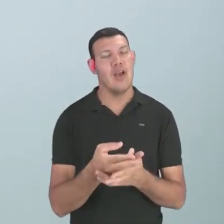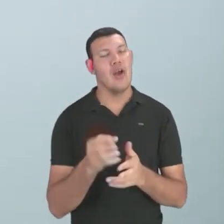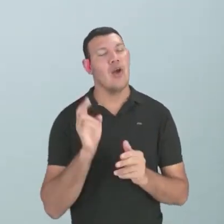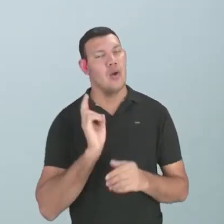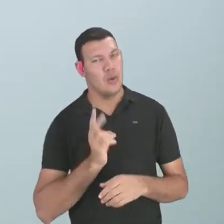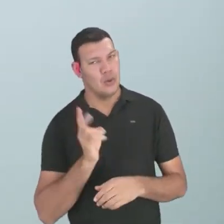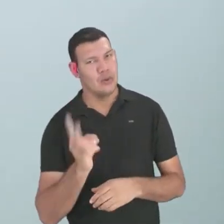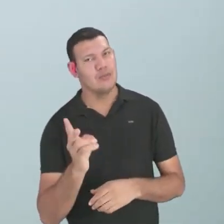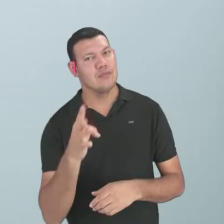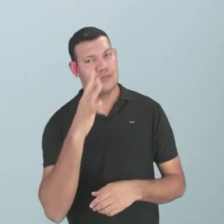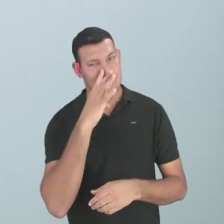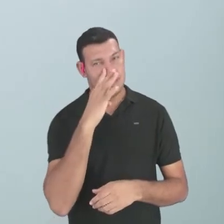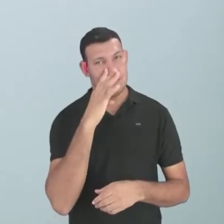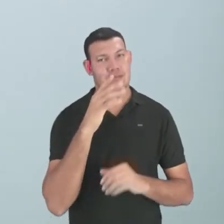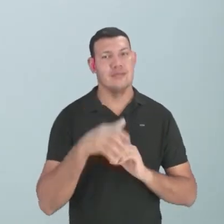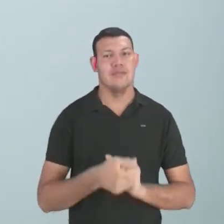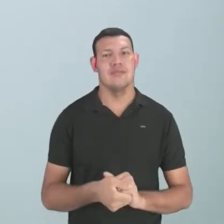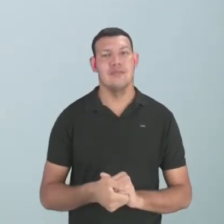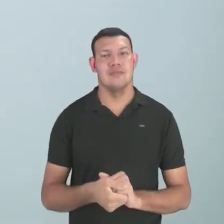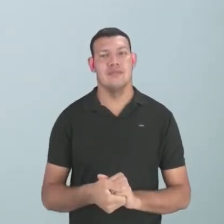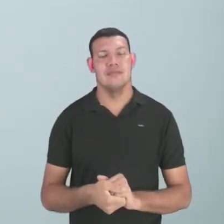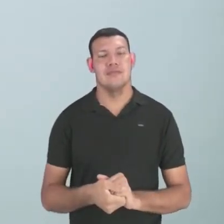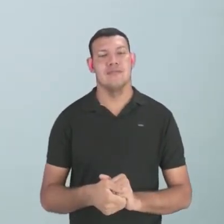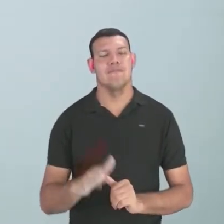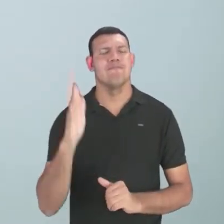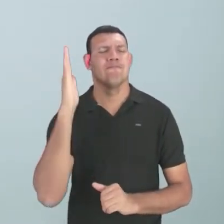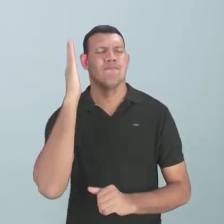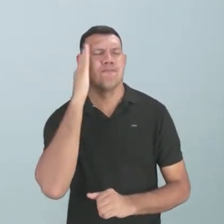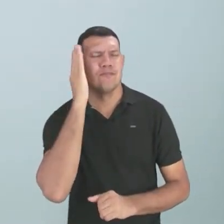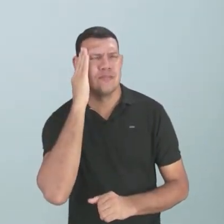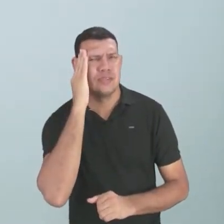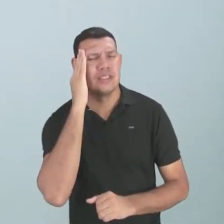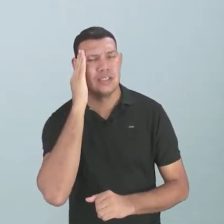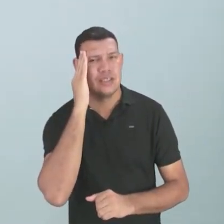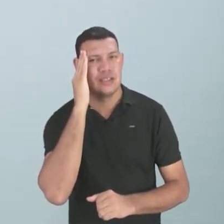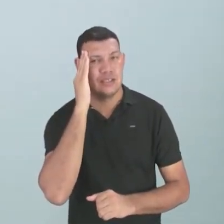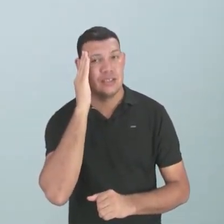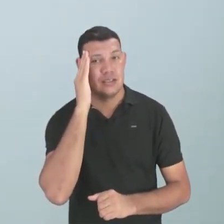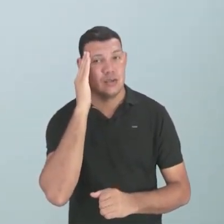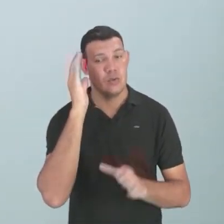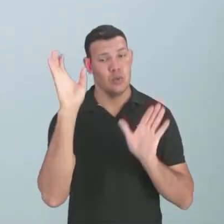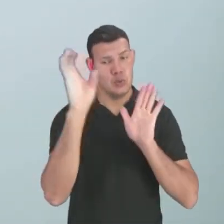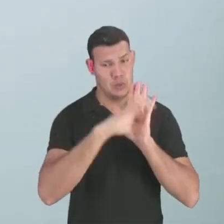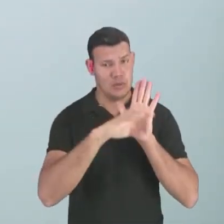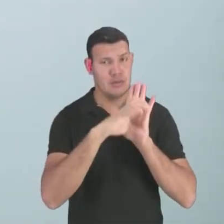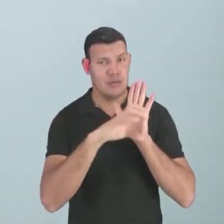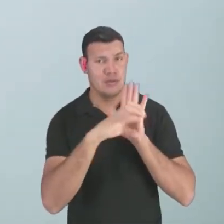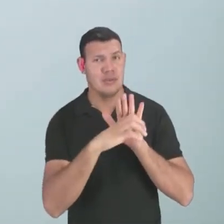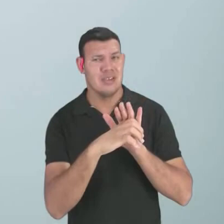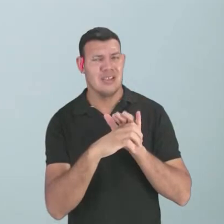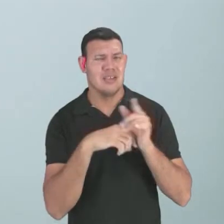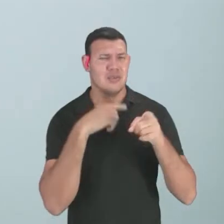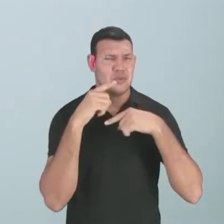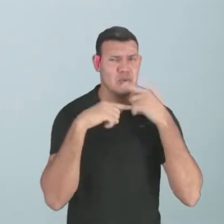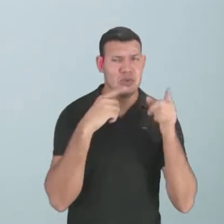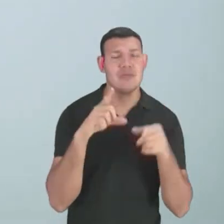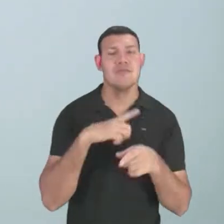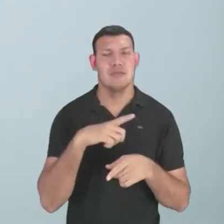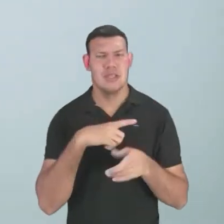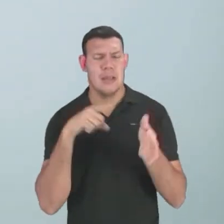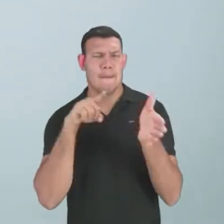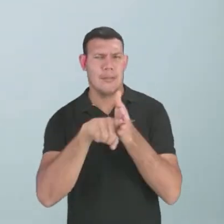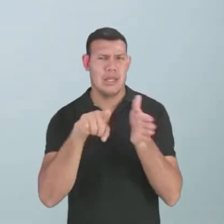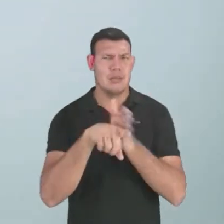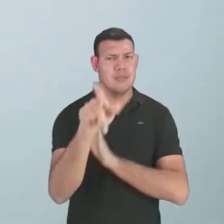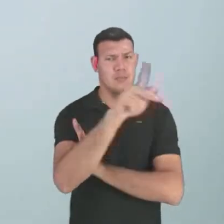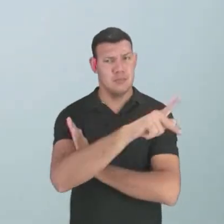Não deixe aí de compreender o que está sendo passado aqui. Se você ficar com dúvida, você pode